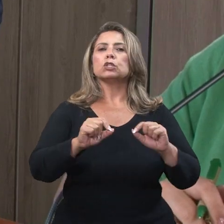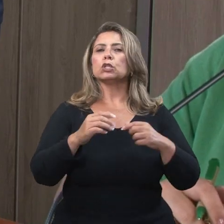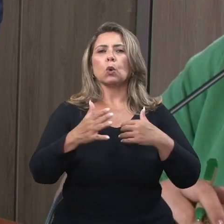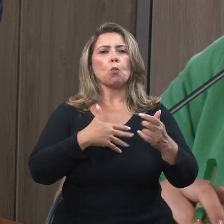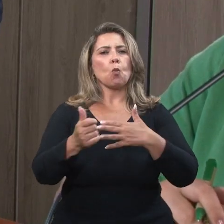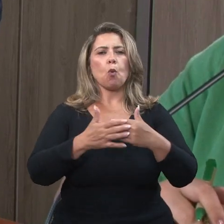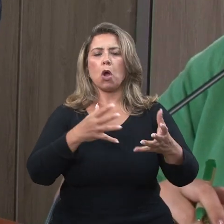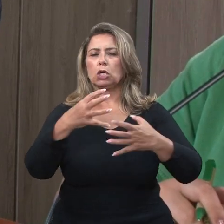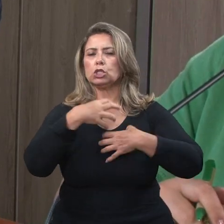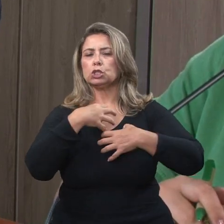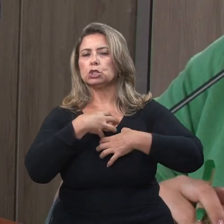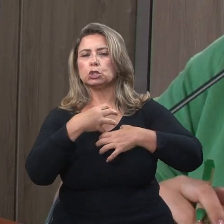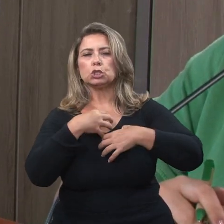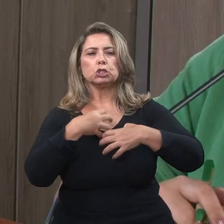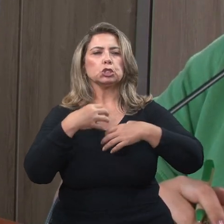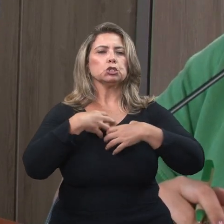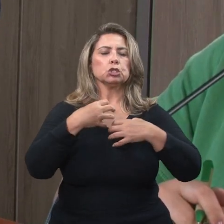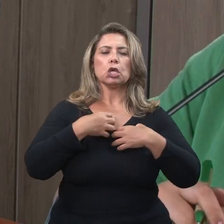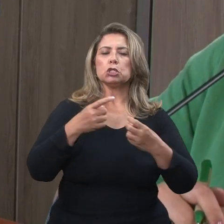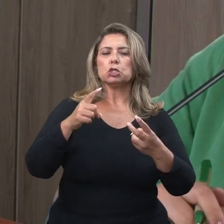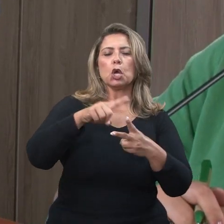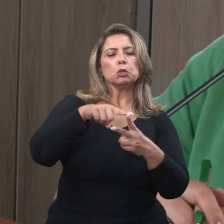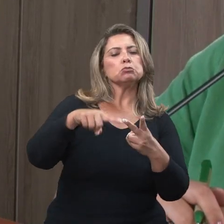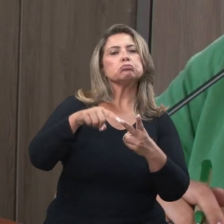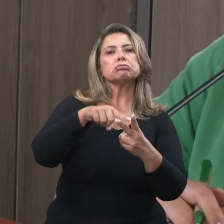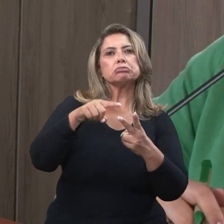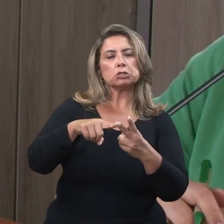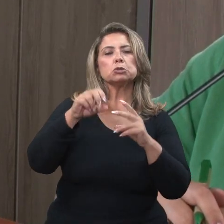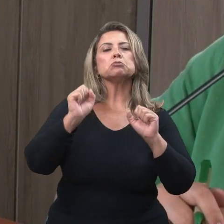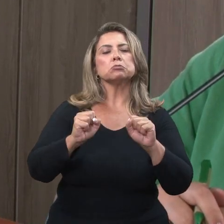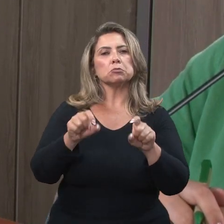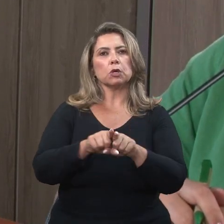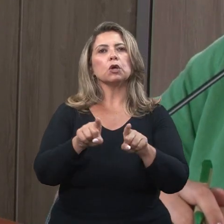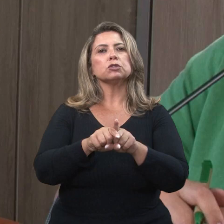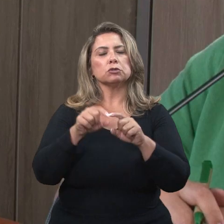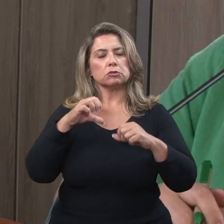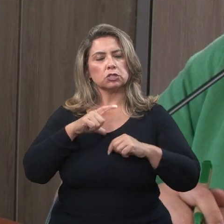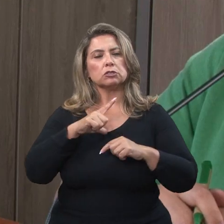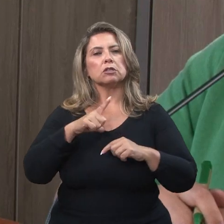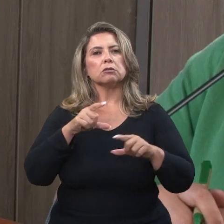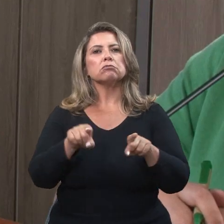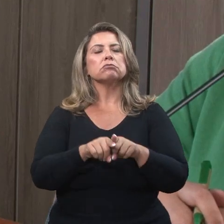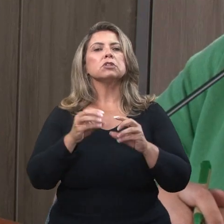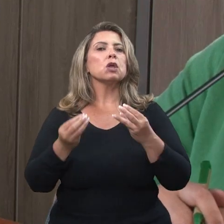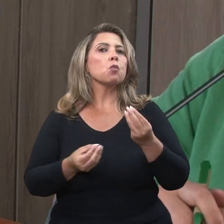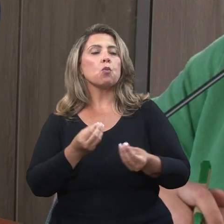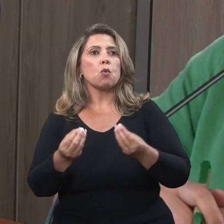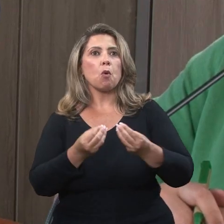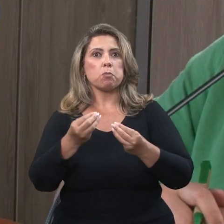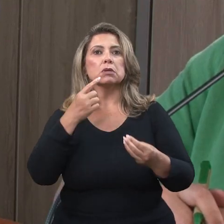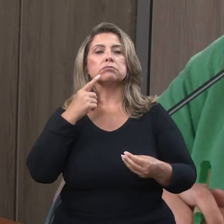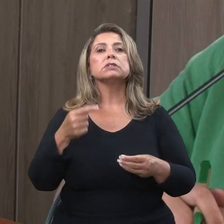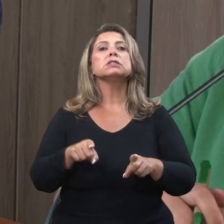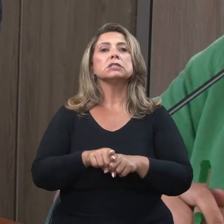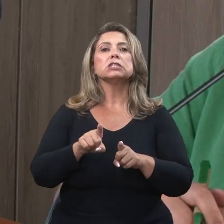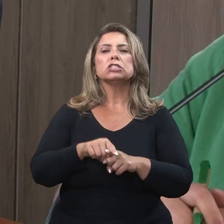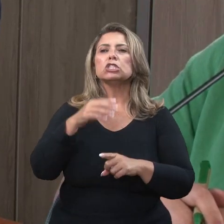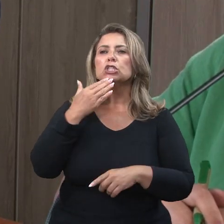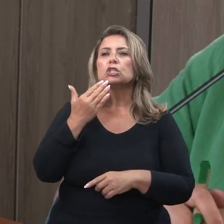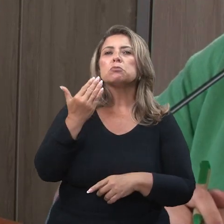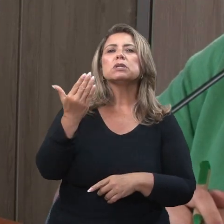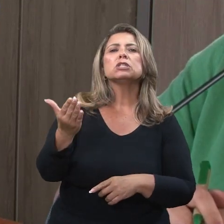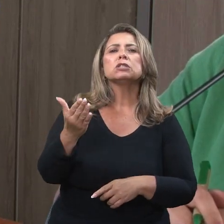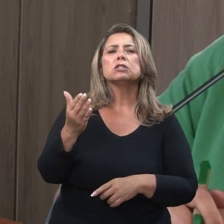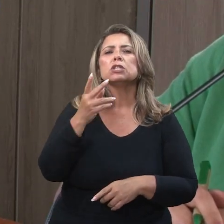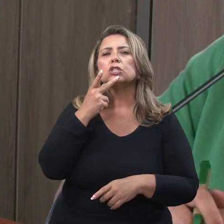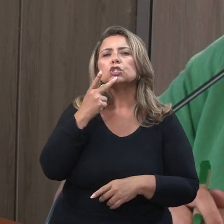assédio, seja moral, seja sexual, elas podem sujeitar o infrator a, inclusive, reparação civil. Ou seja, o que eu